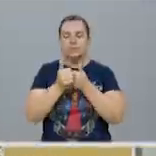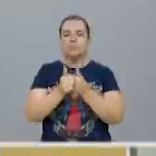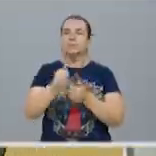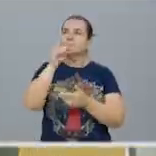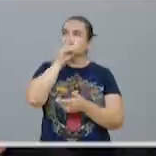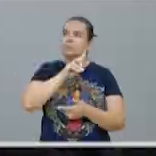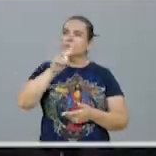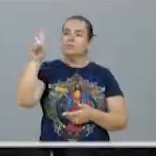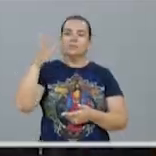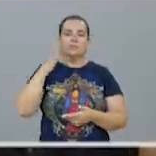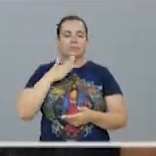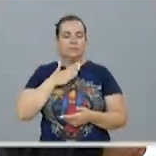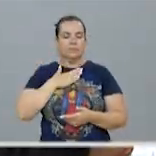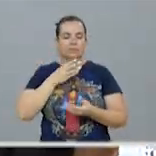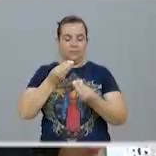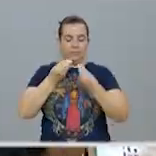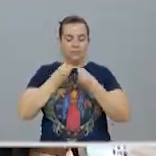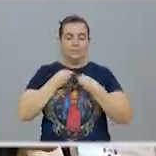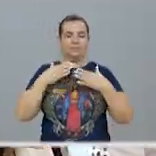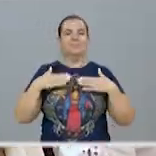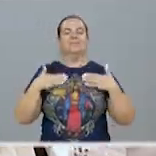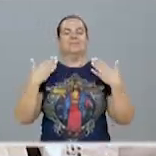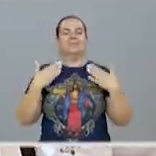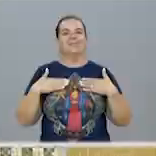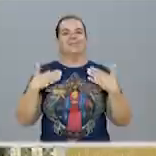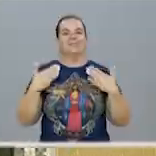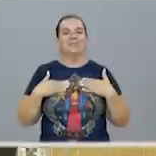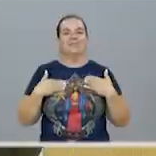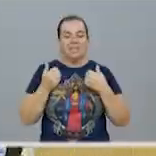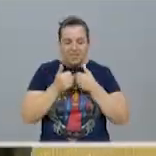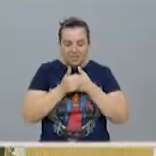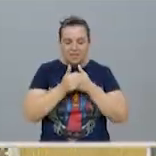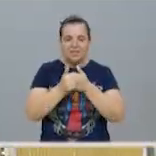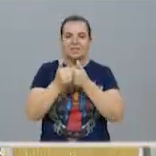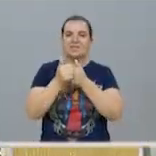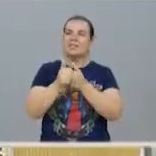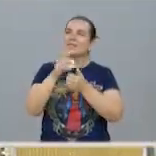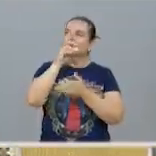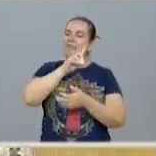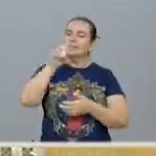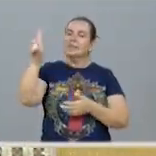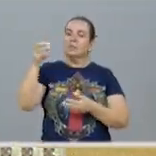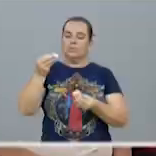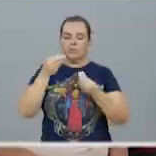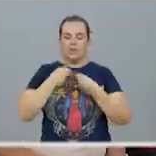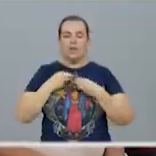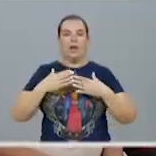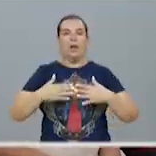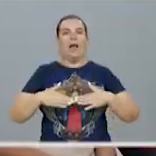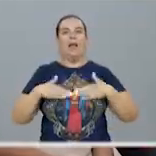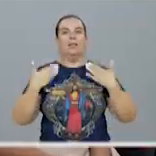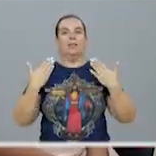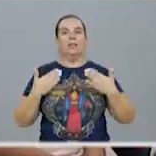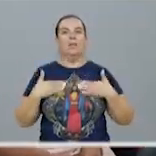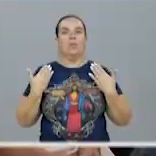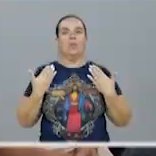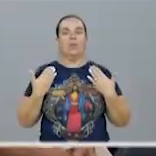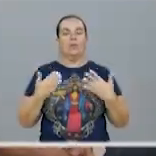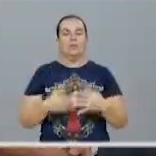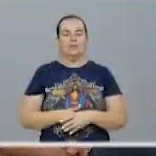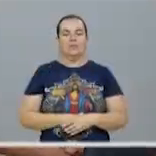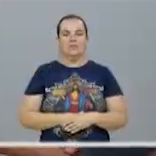alegria. Seguir a Deus me dá alegria. Seguir a Deus me dá ânimo. Seguir a Deus me